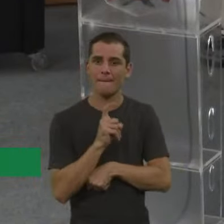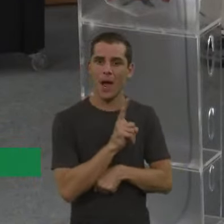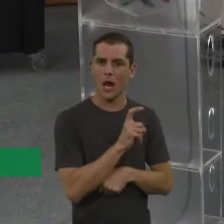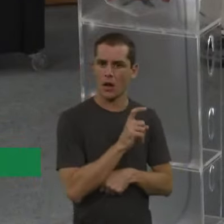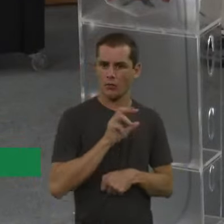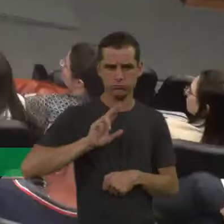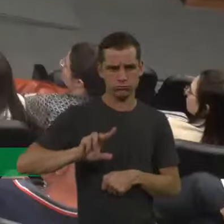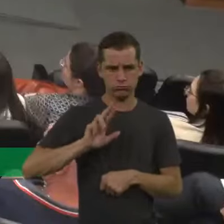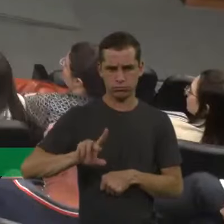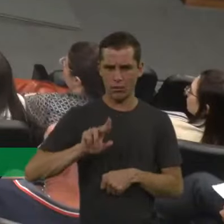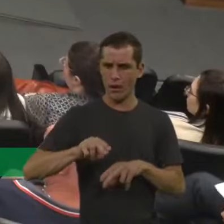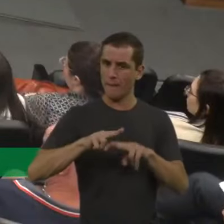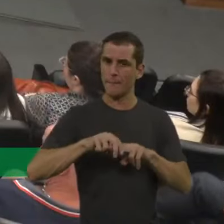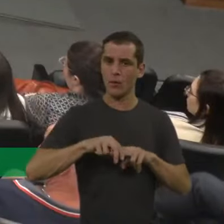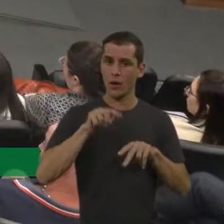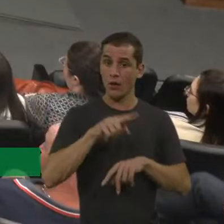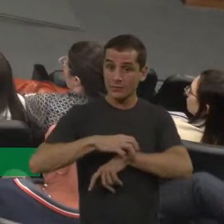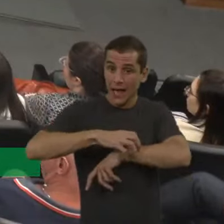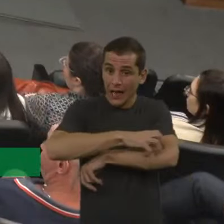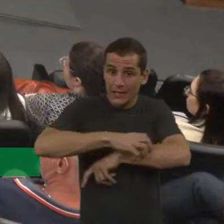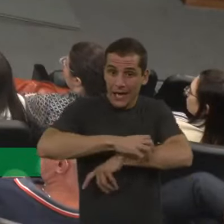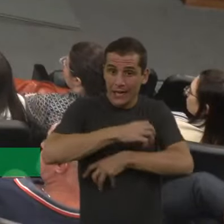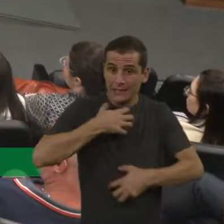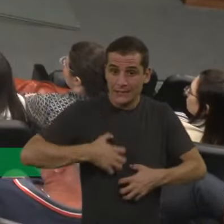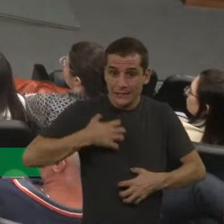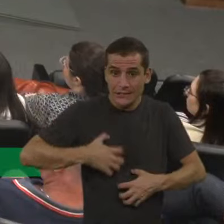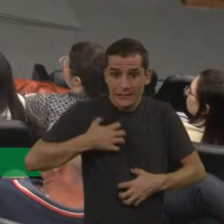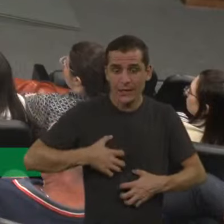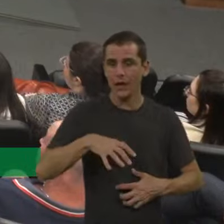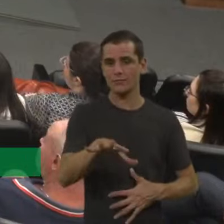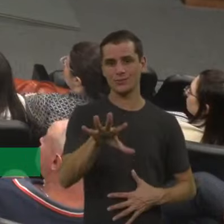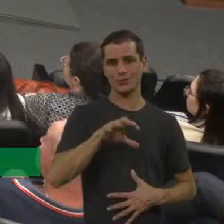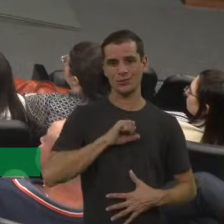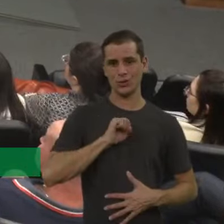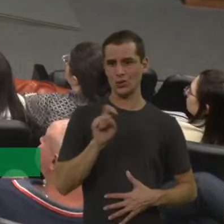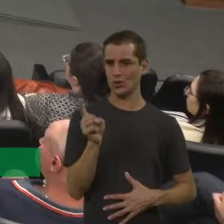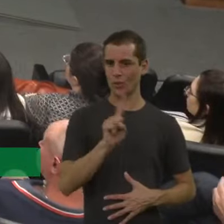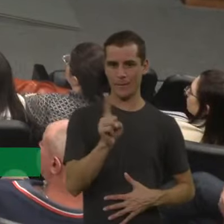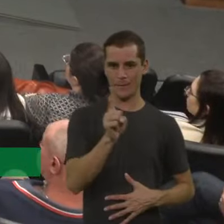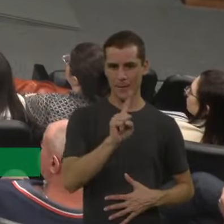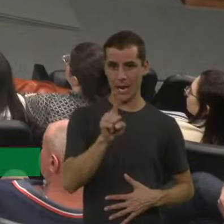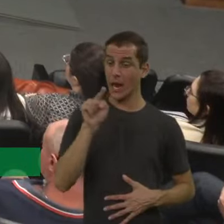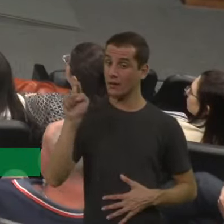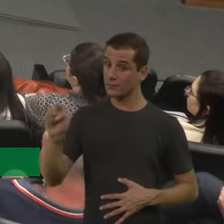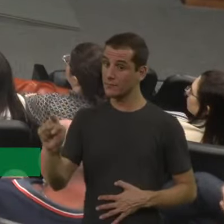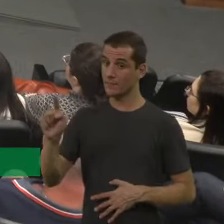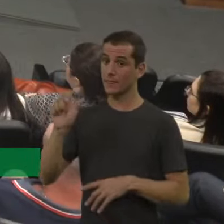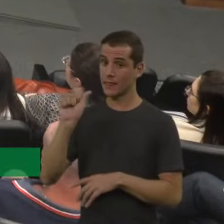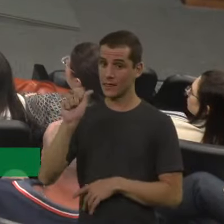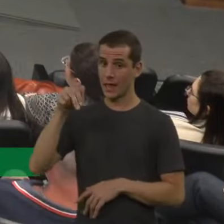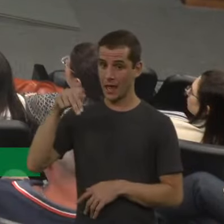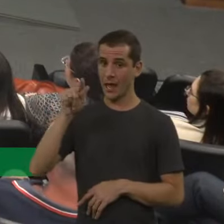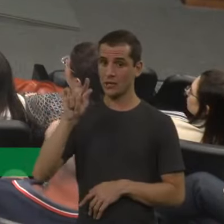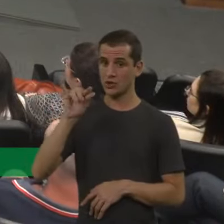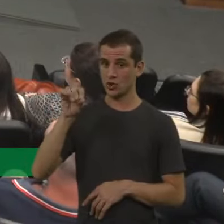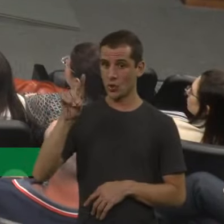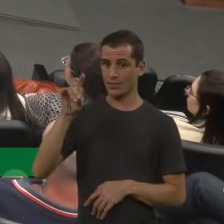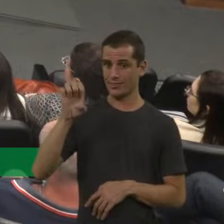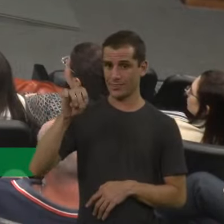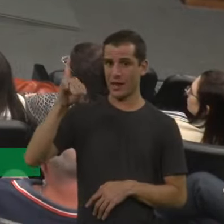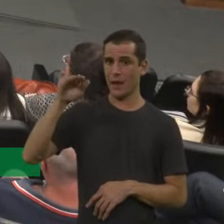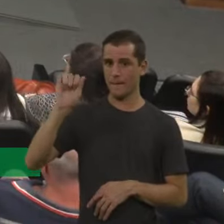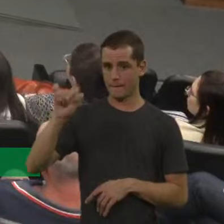é transmitido. Essa alergia a camarão não é transmitida como é a herança que é transmitida aos seus descendentes